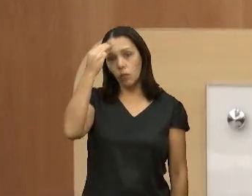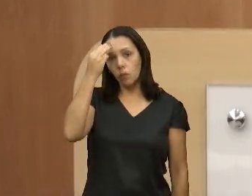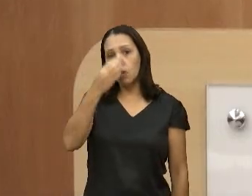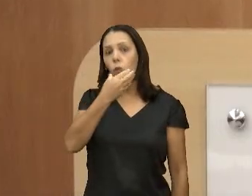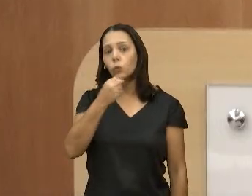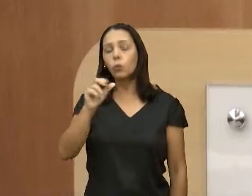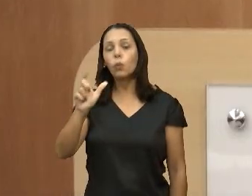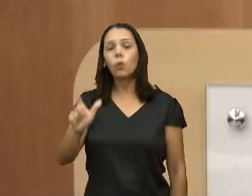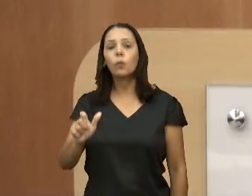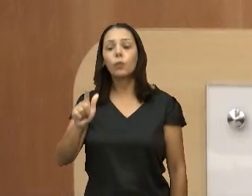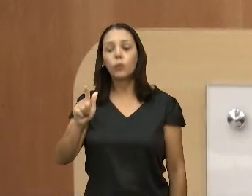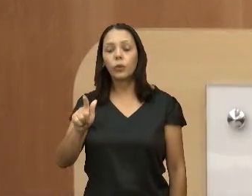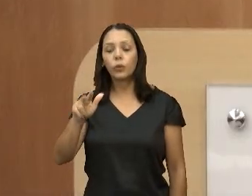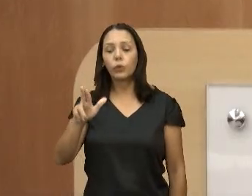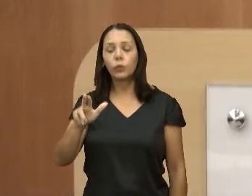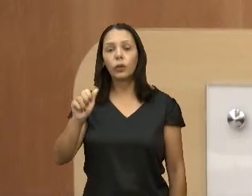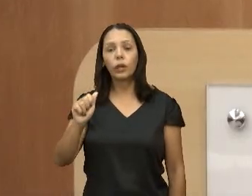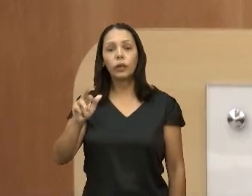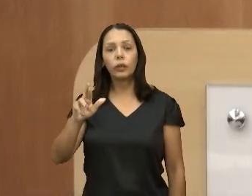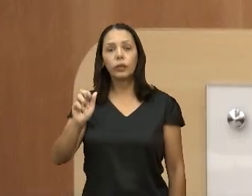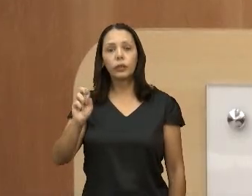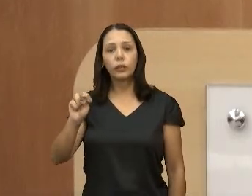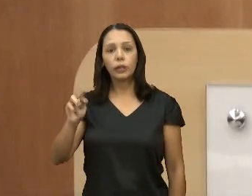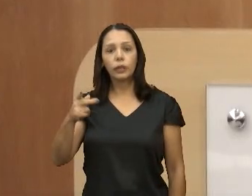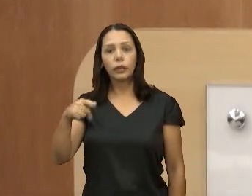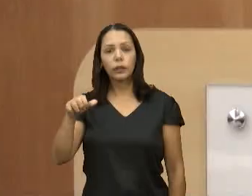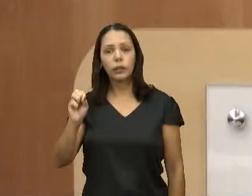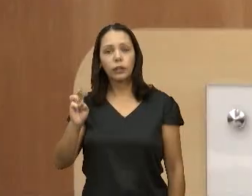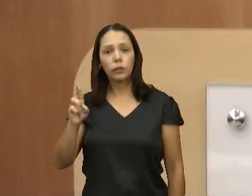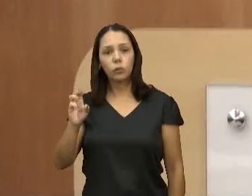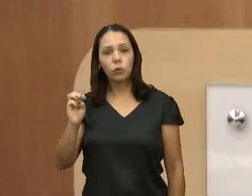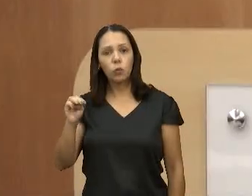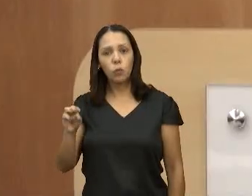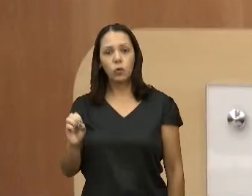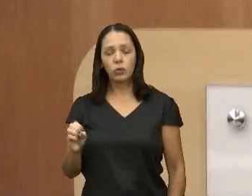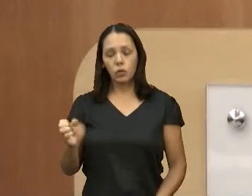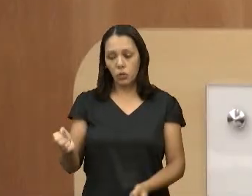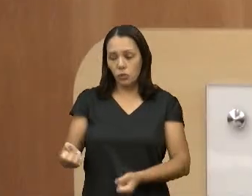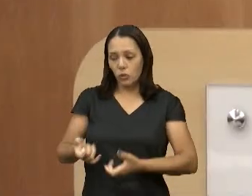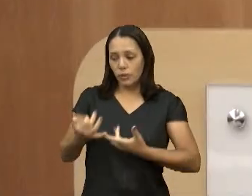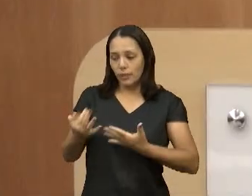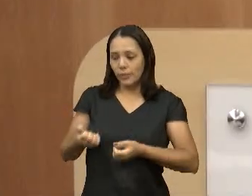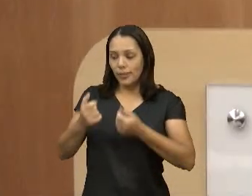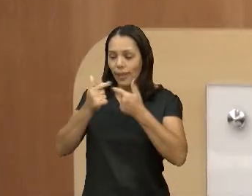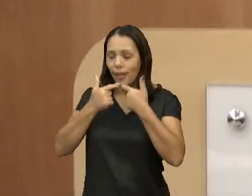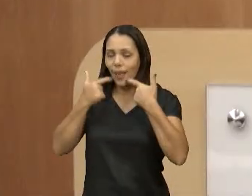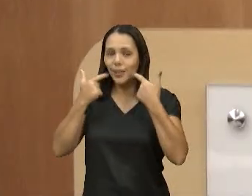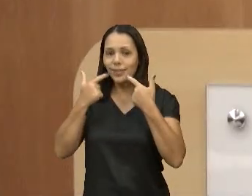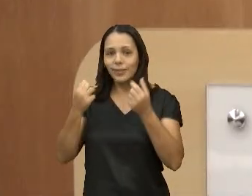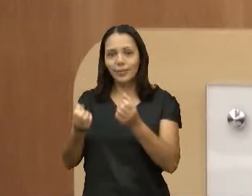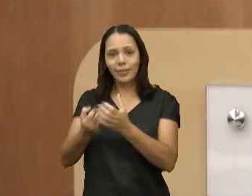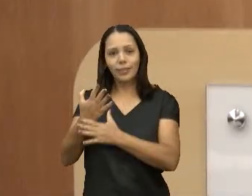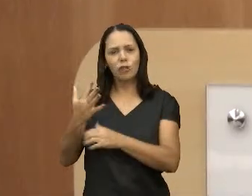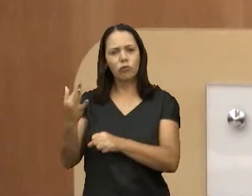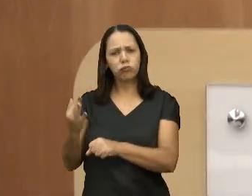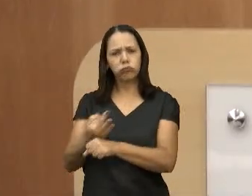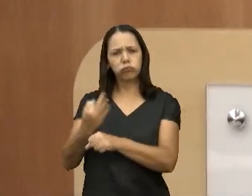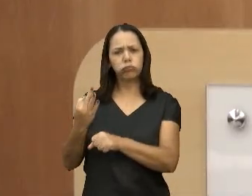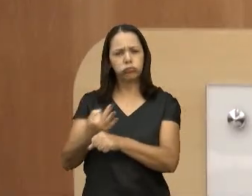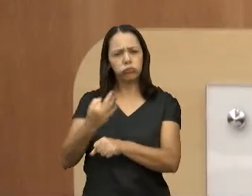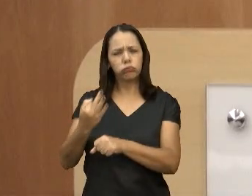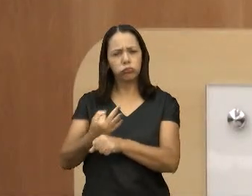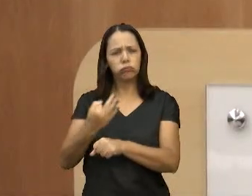Ramos continue nos inspirando a rir, a criar e a resistir.